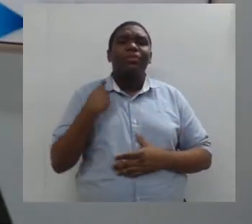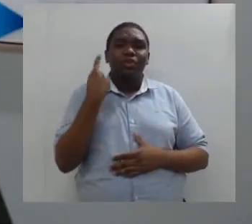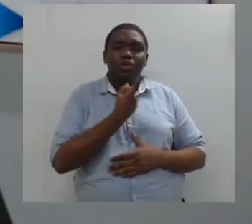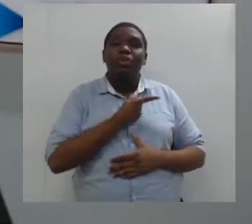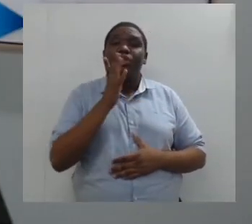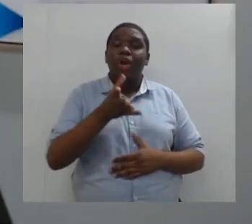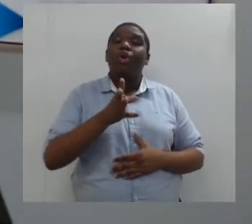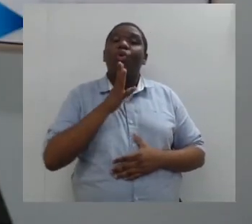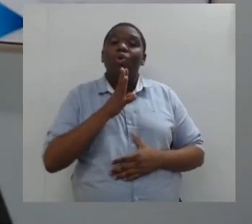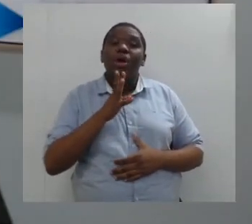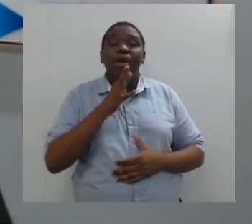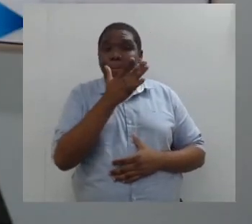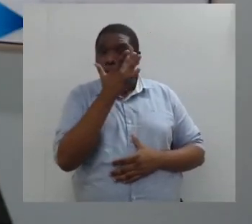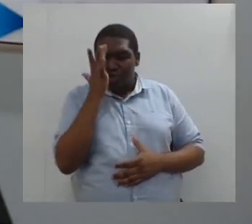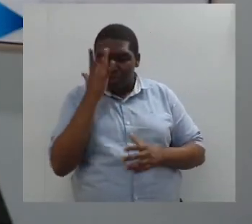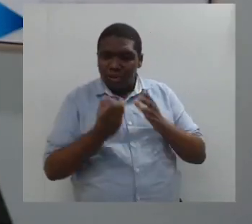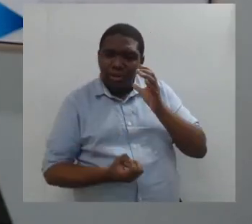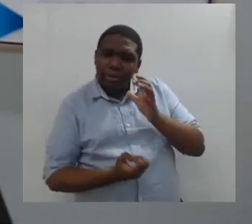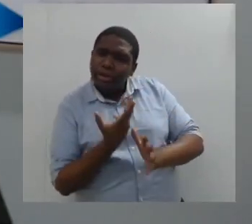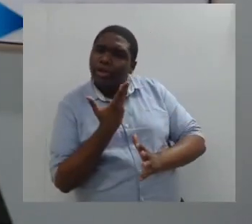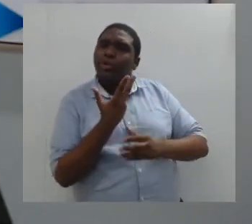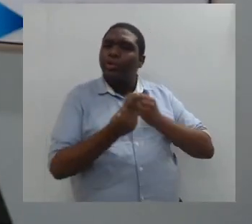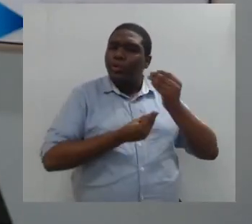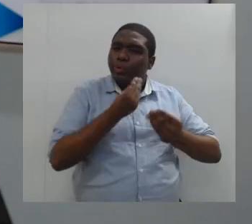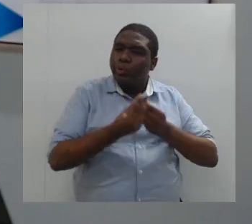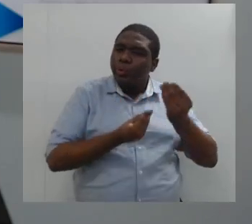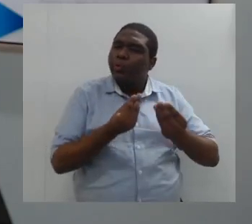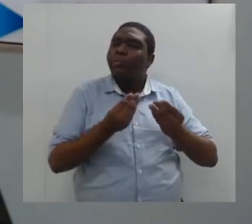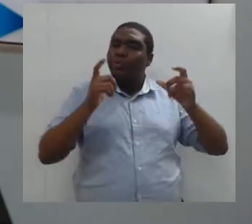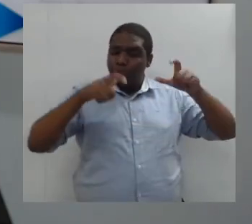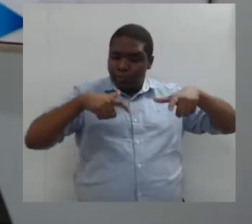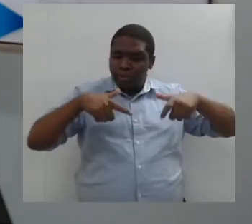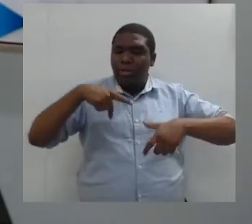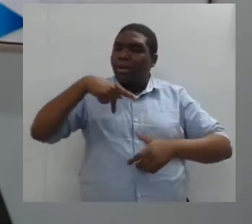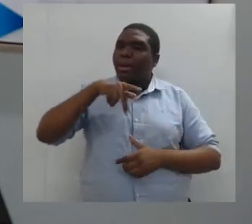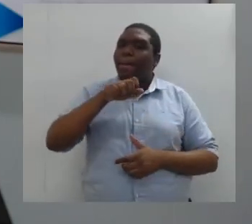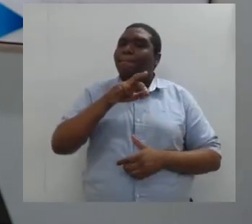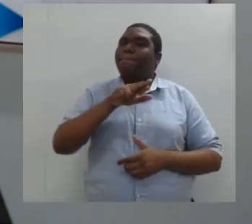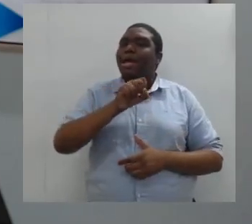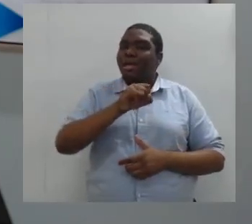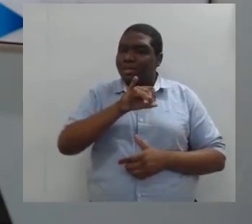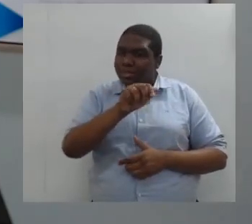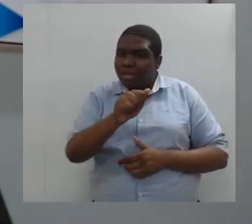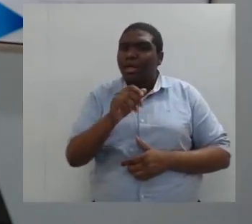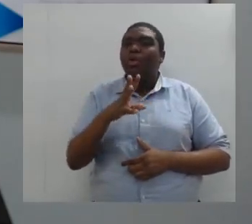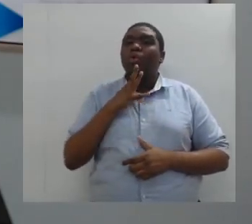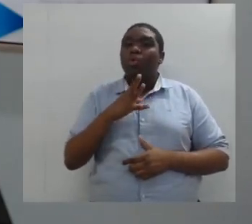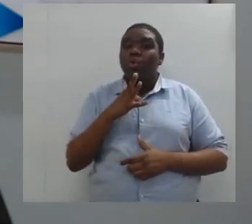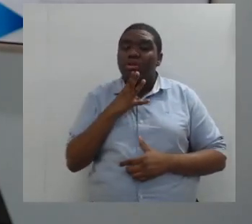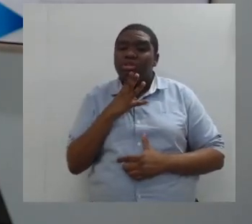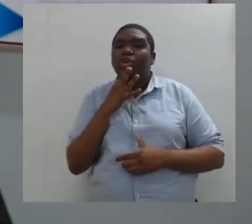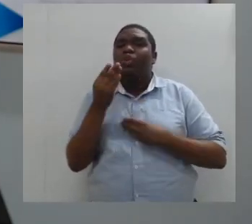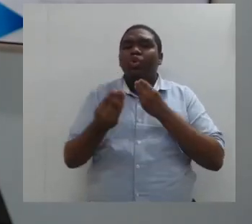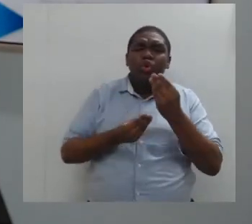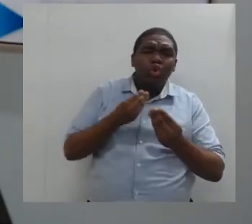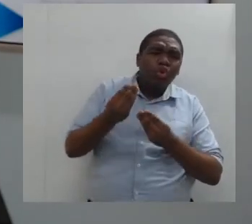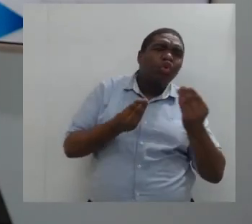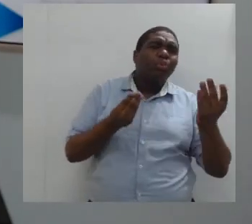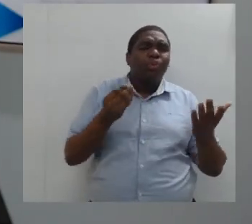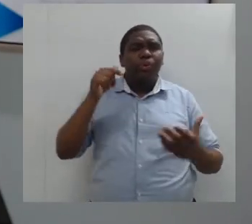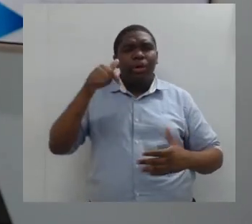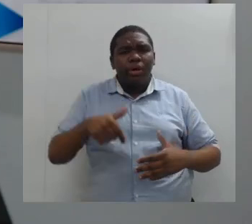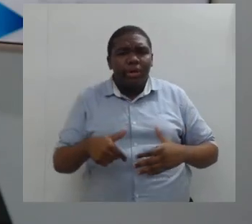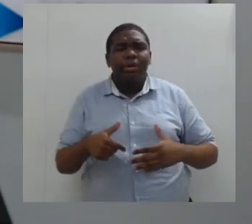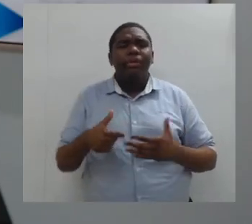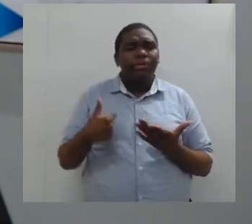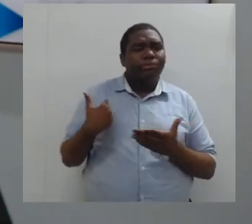conhecemos fundador, a origem, a Pérsia, atual Irã. Conhecemos um pouco desse desenrolar,